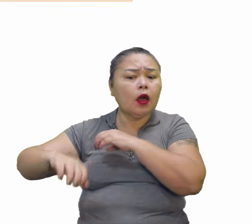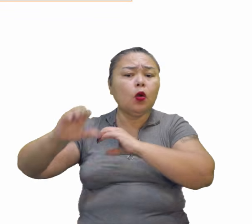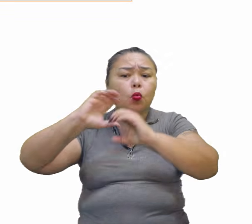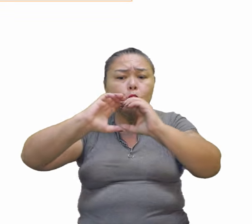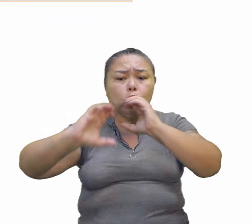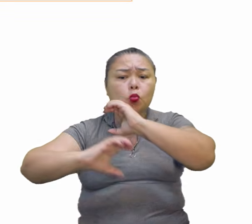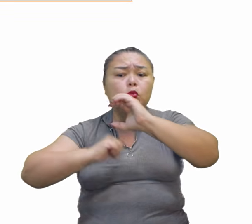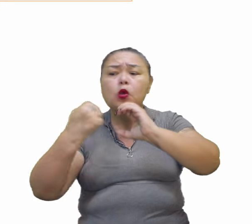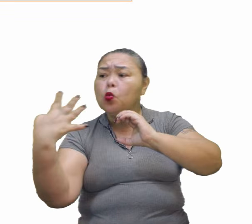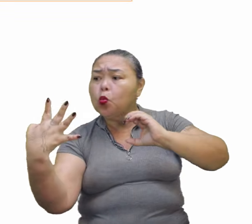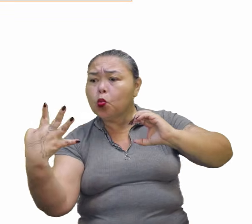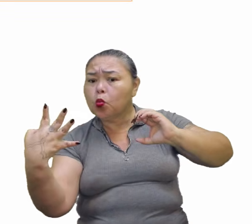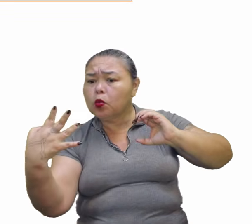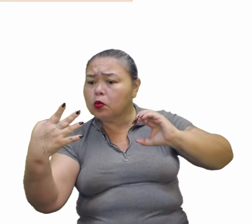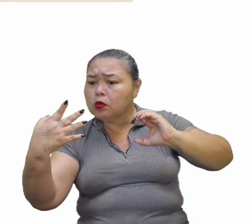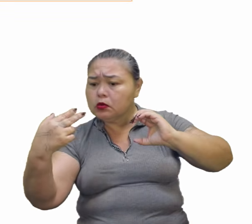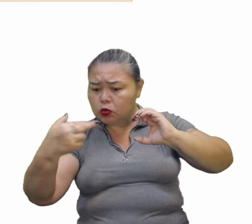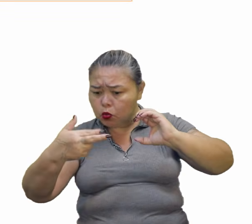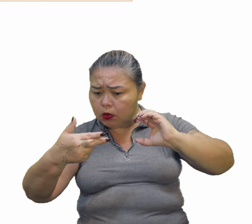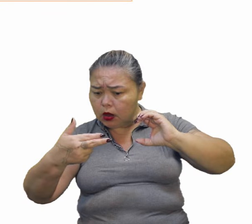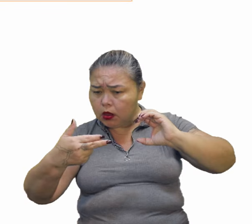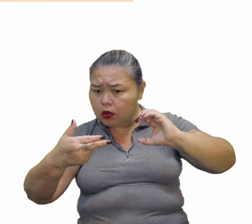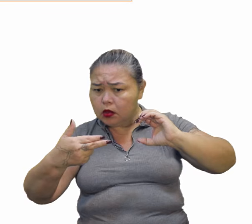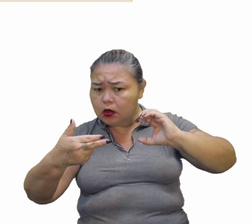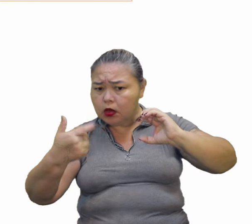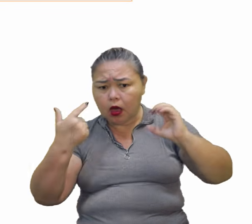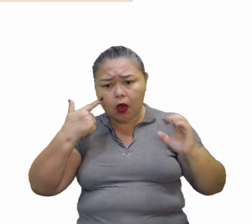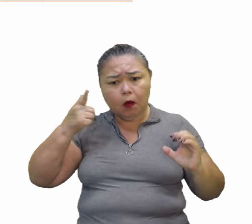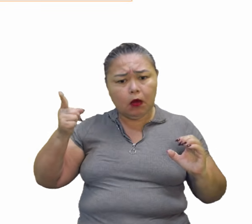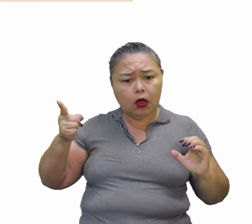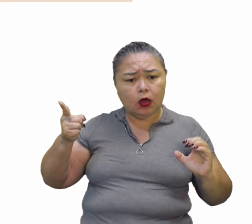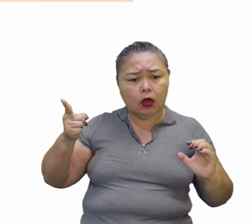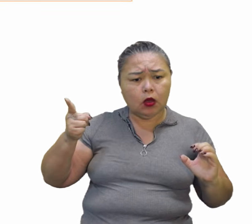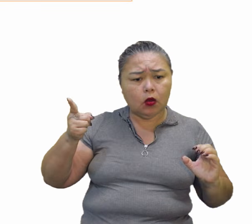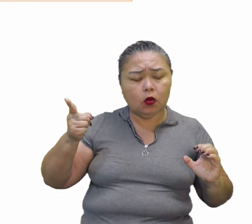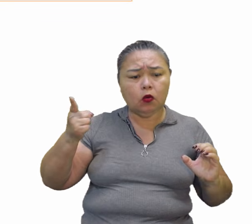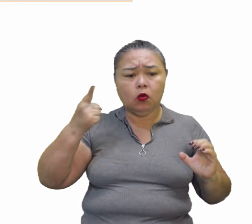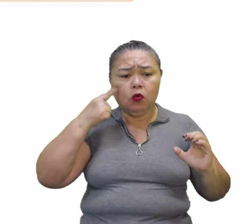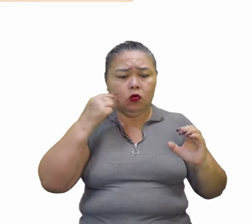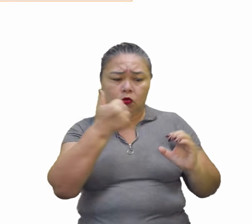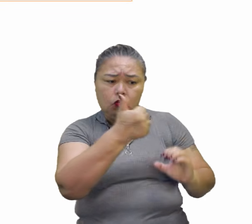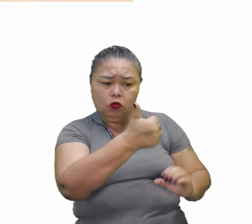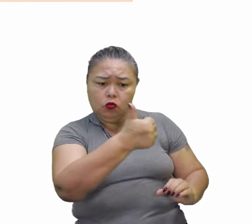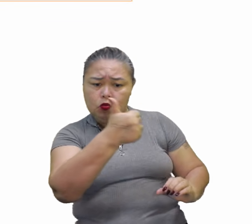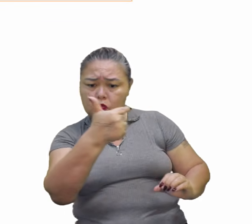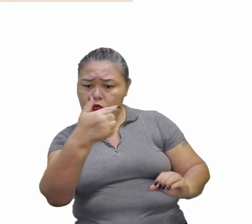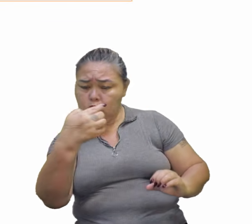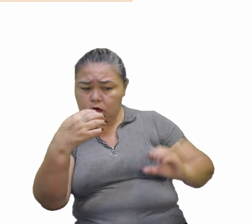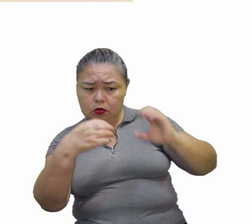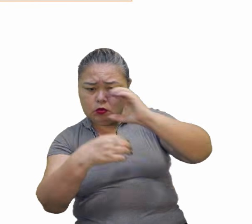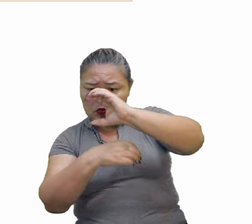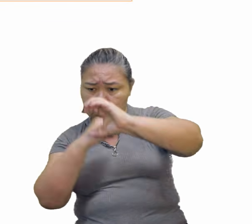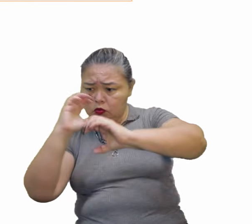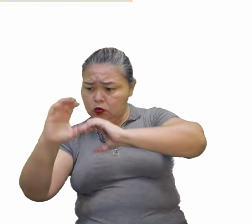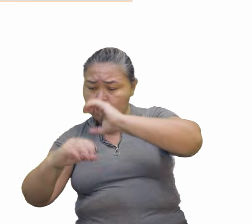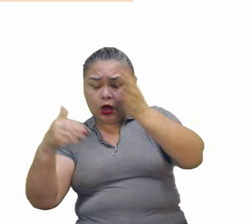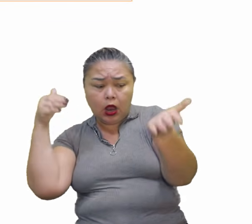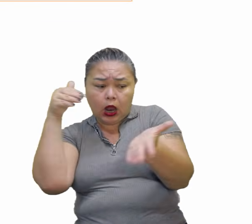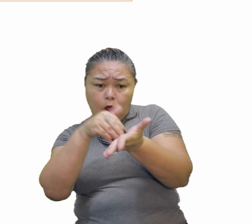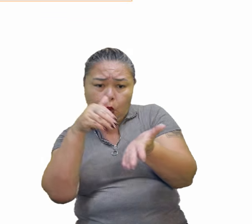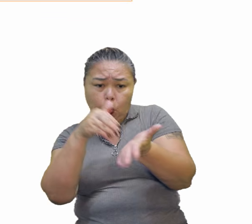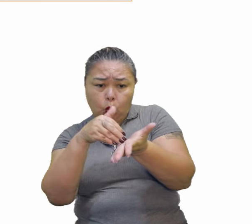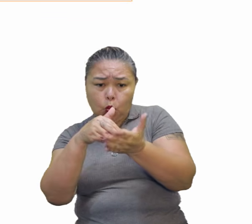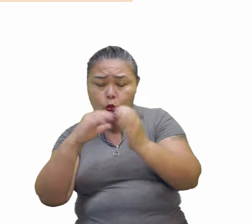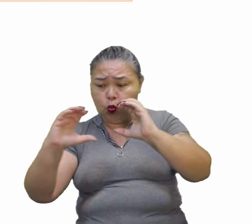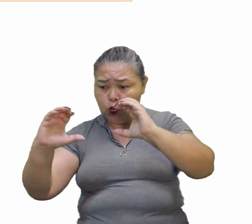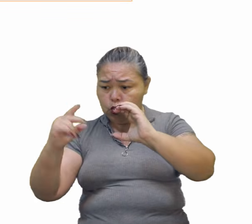carbono 4 eu tenho uma ligação dupla. Mas, opa, se eu tenho 4 carbonos e lá no último eu